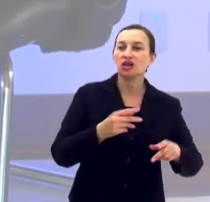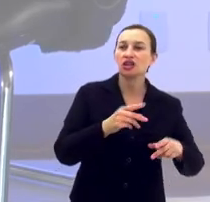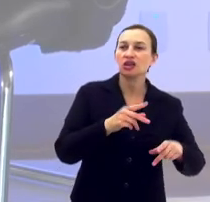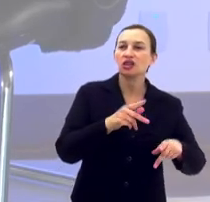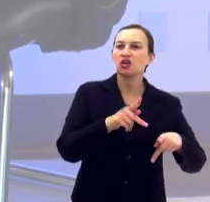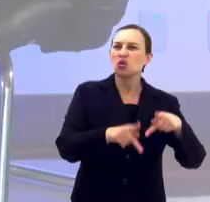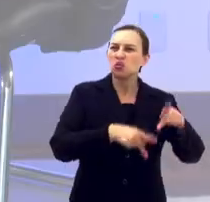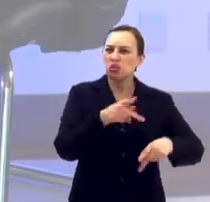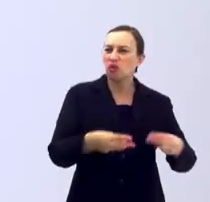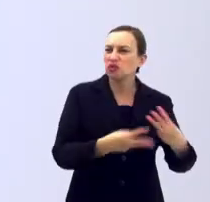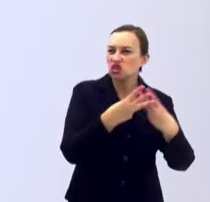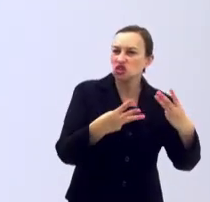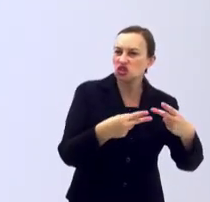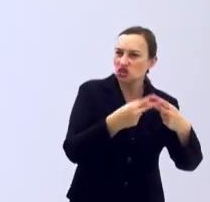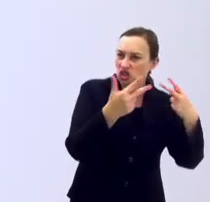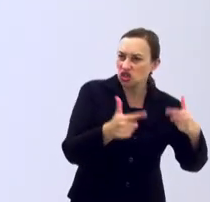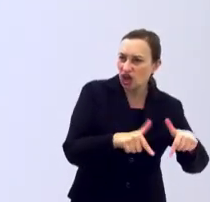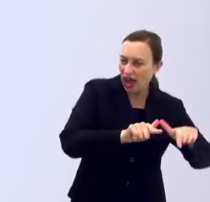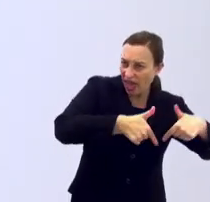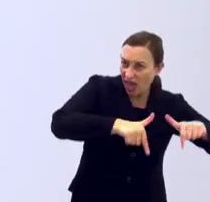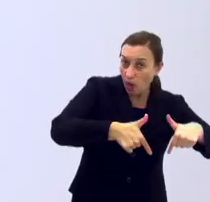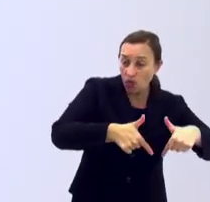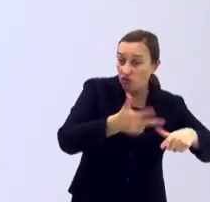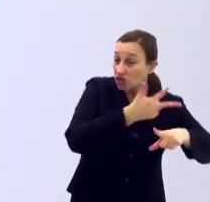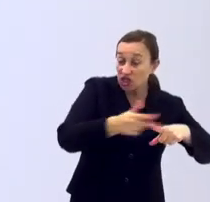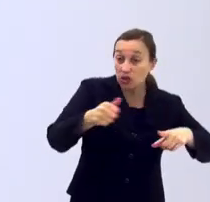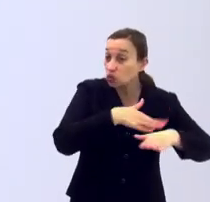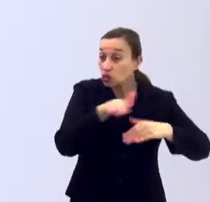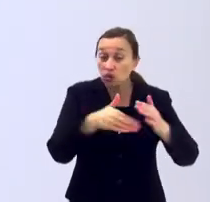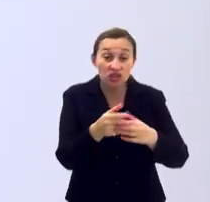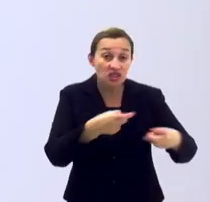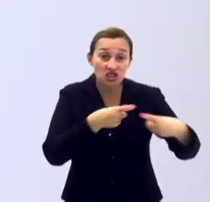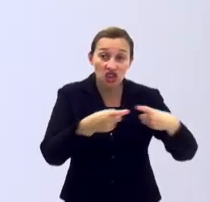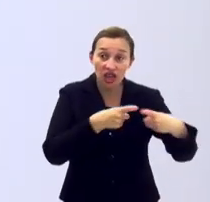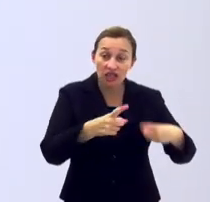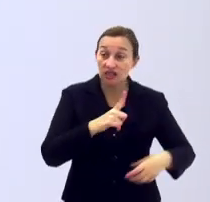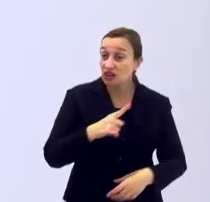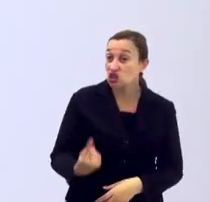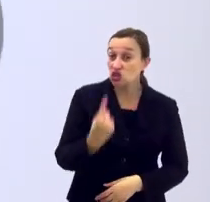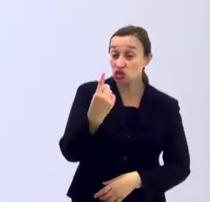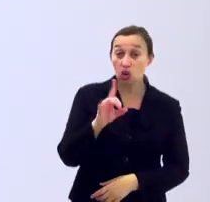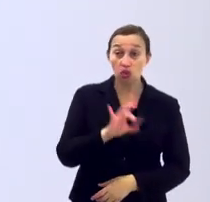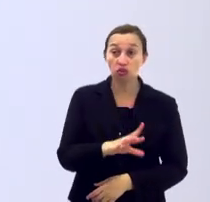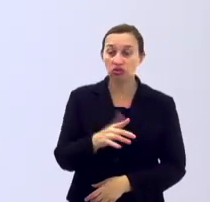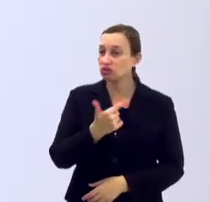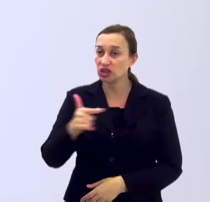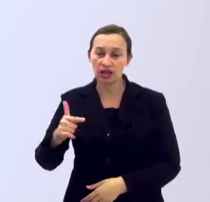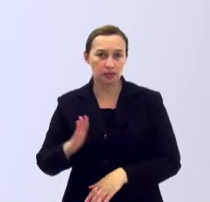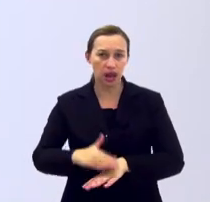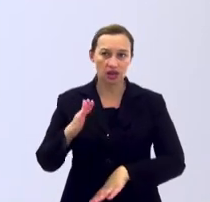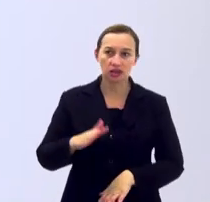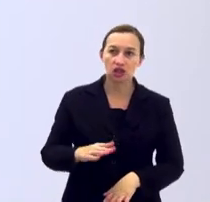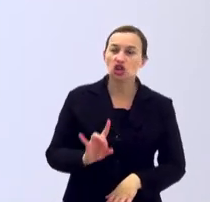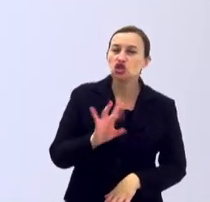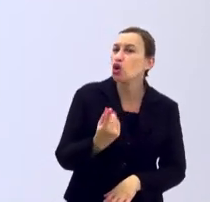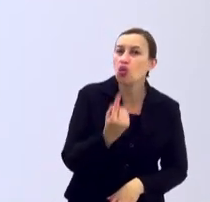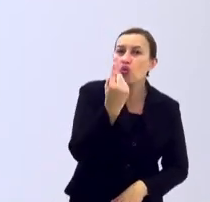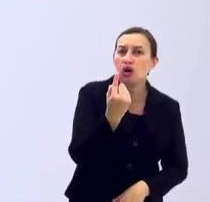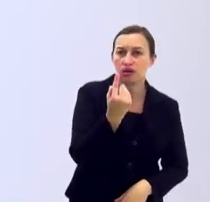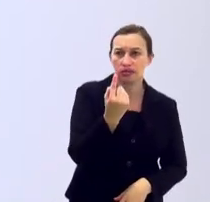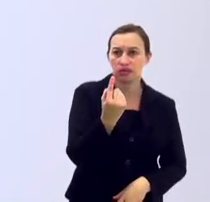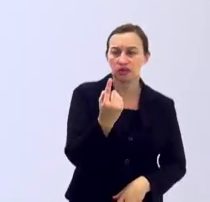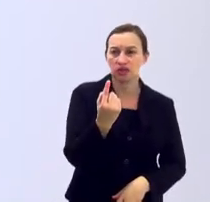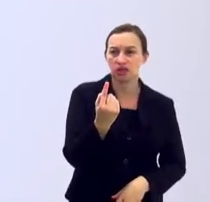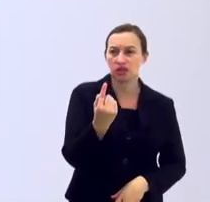todas as guerras que participou. Se tivesse perdido só uma, não existiria mais. Pensa nisso. Só